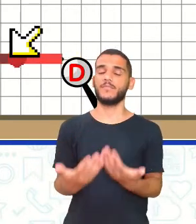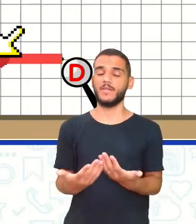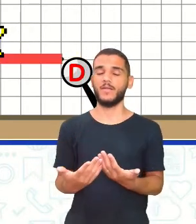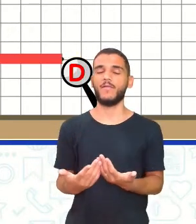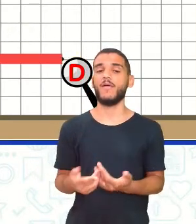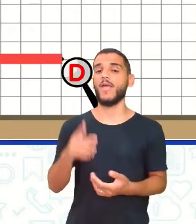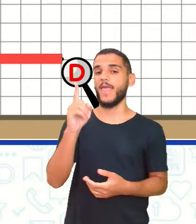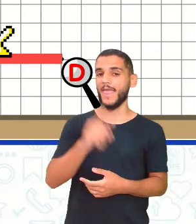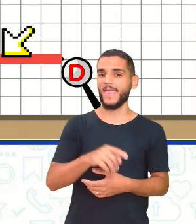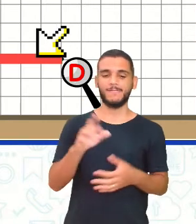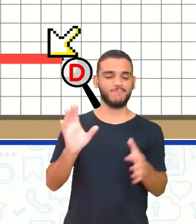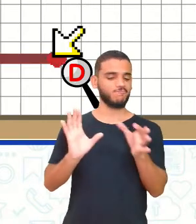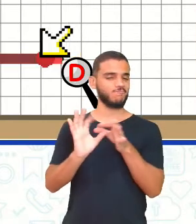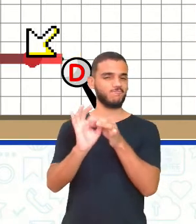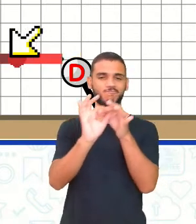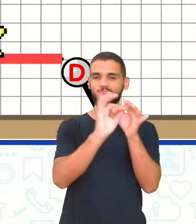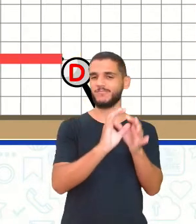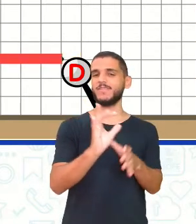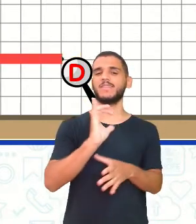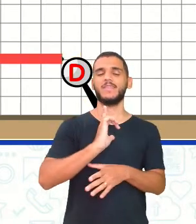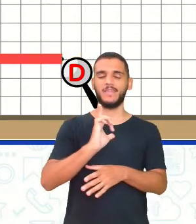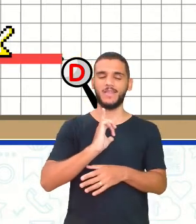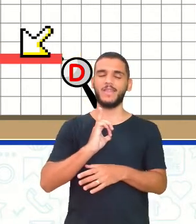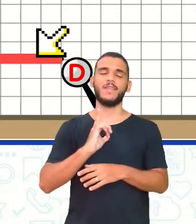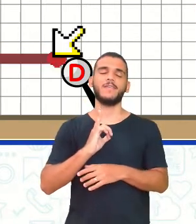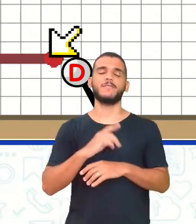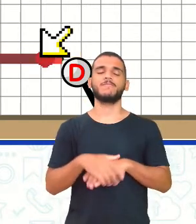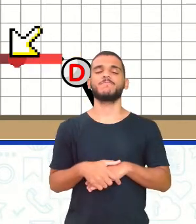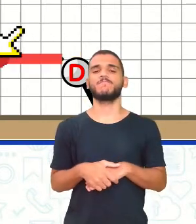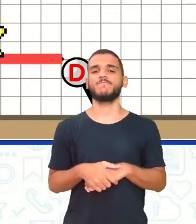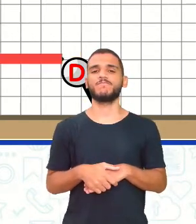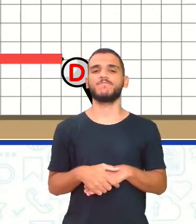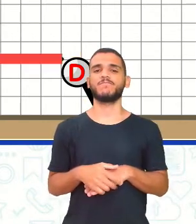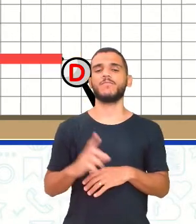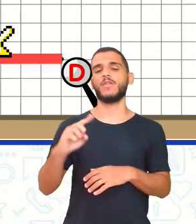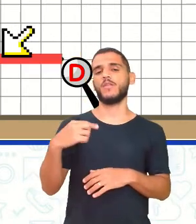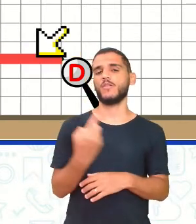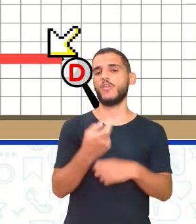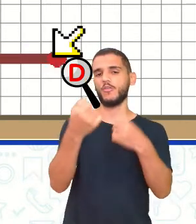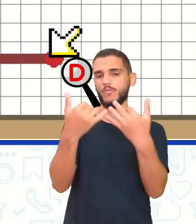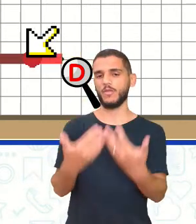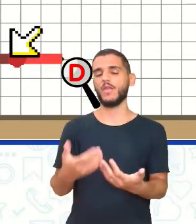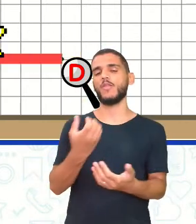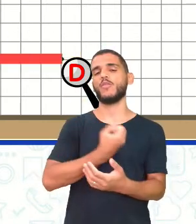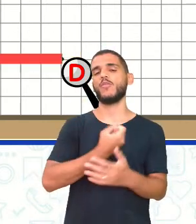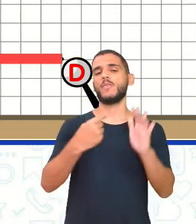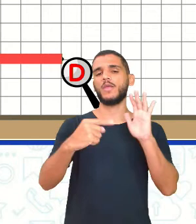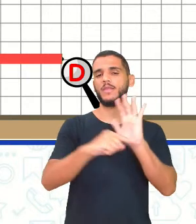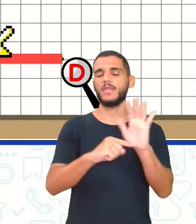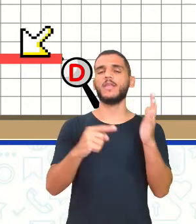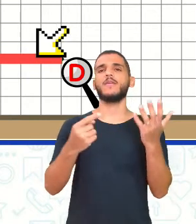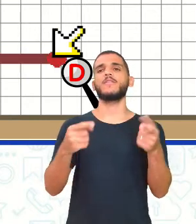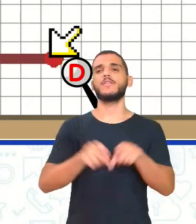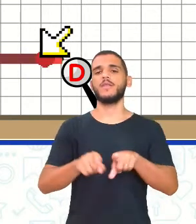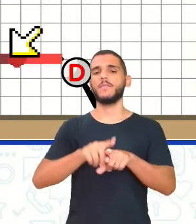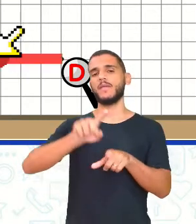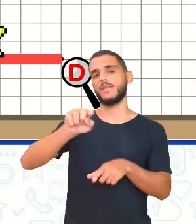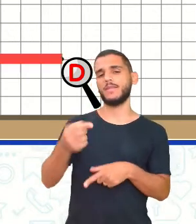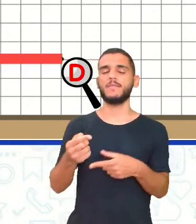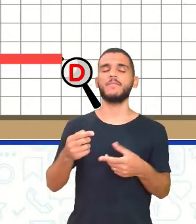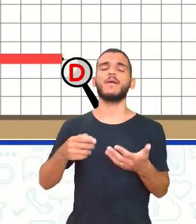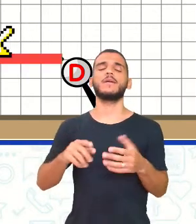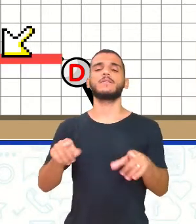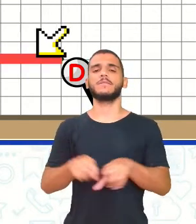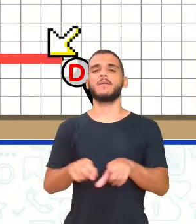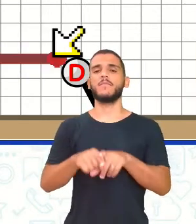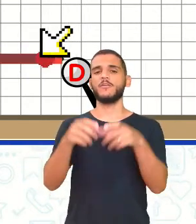eu interliguei neste assunto. A gente falou de números negativos, a gente falou de números decimais, a